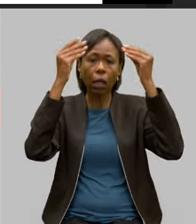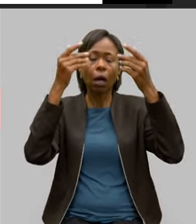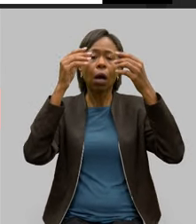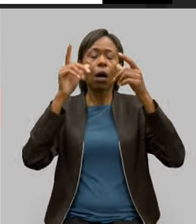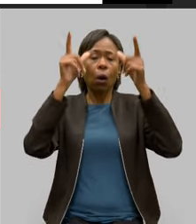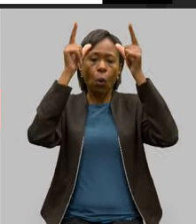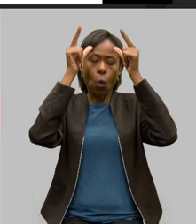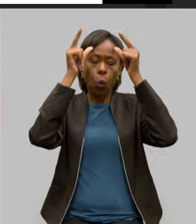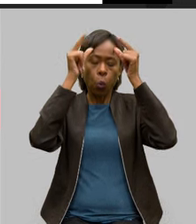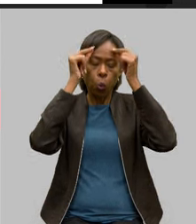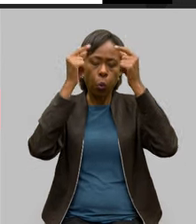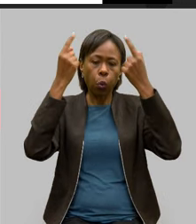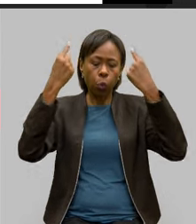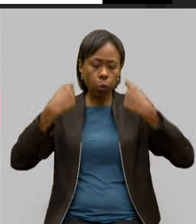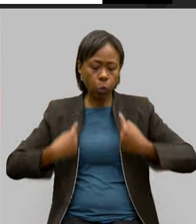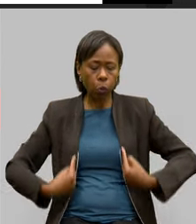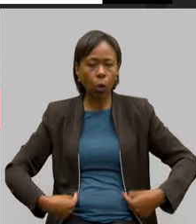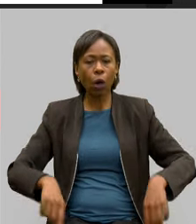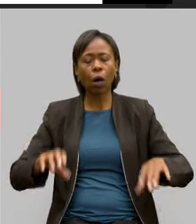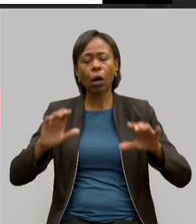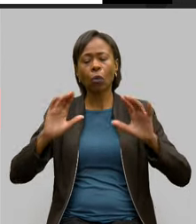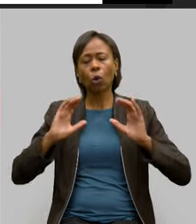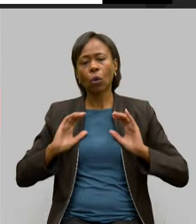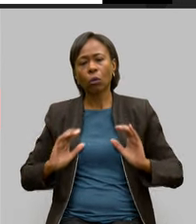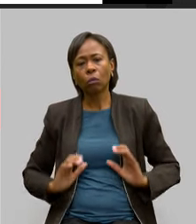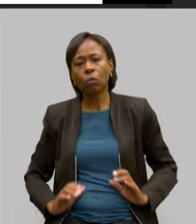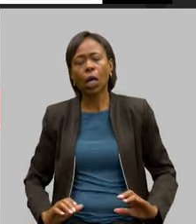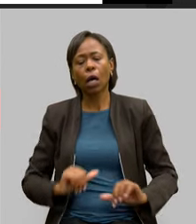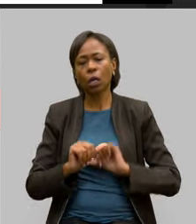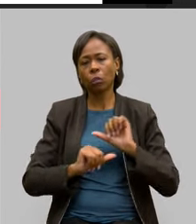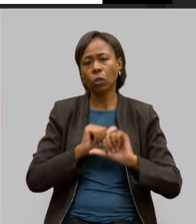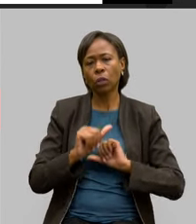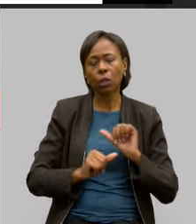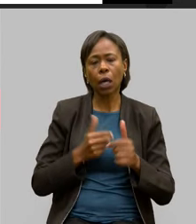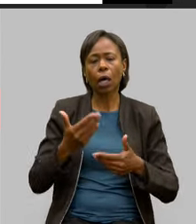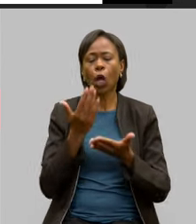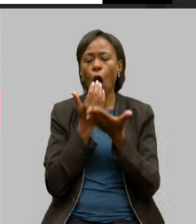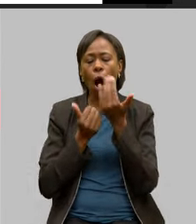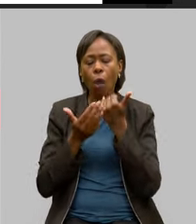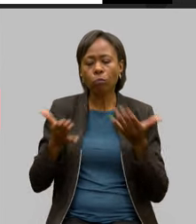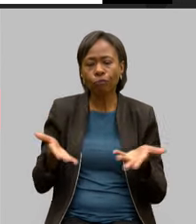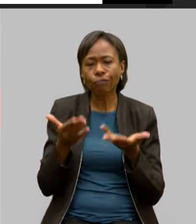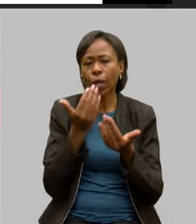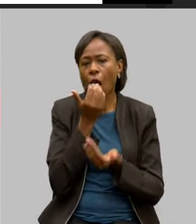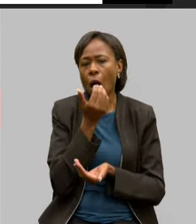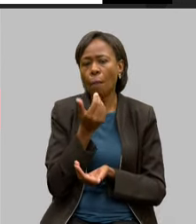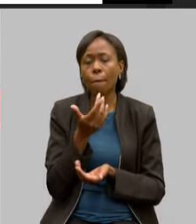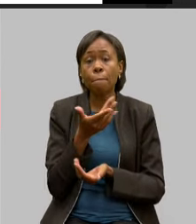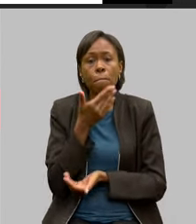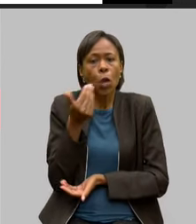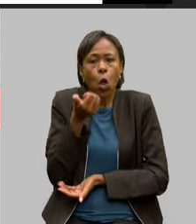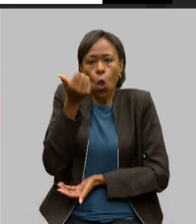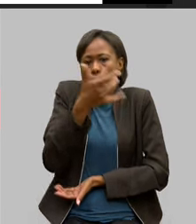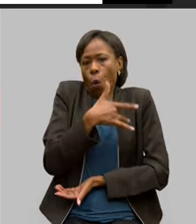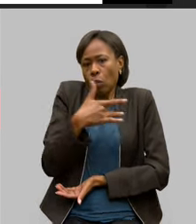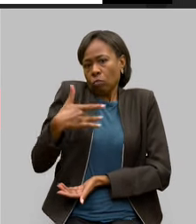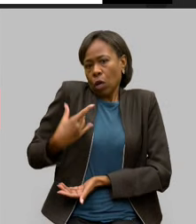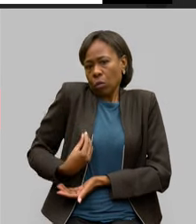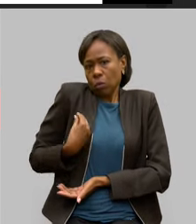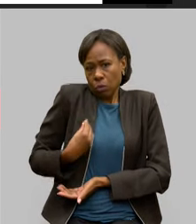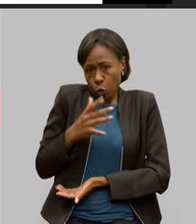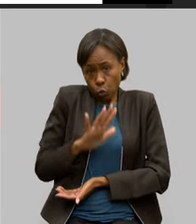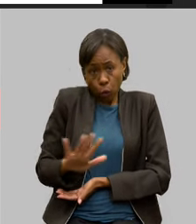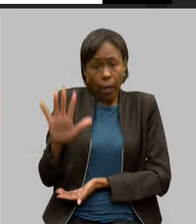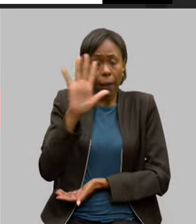sintomas comportamentais estímulo ao apetite melhoria na qualidade de vida geral eh existem